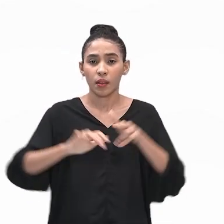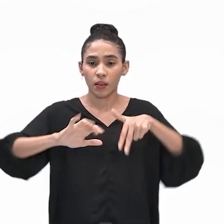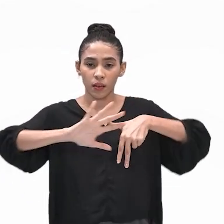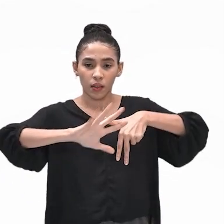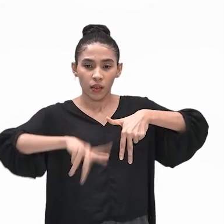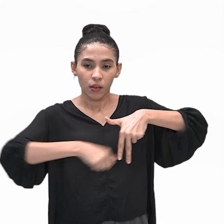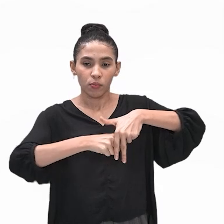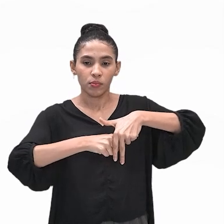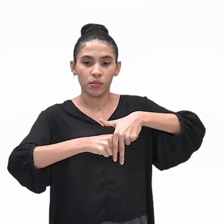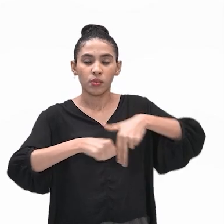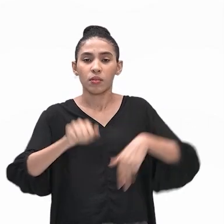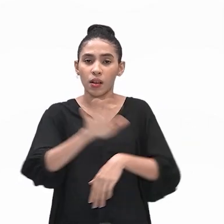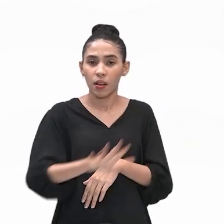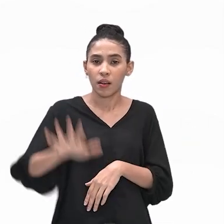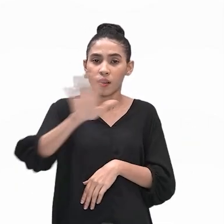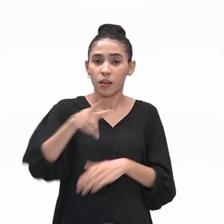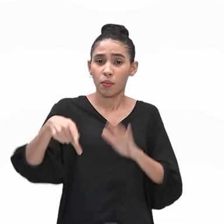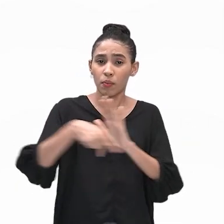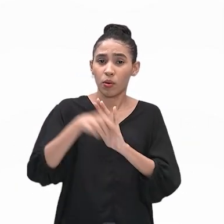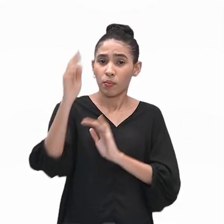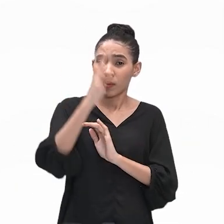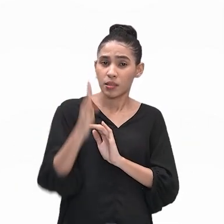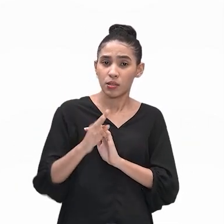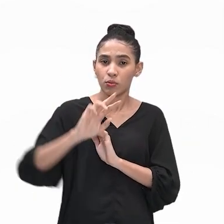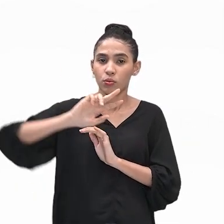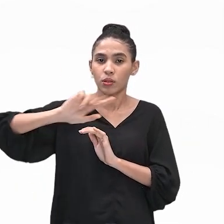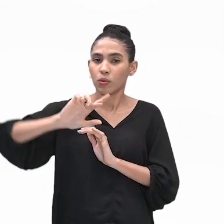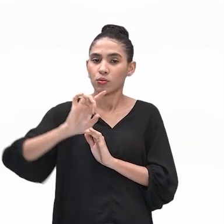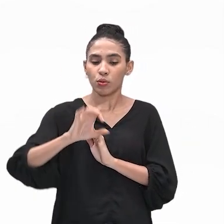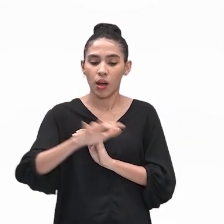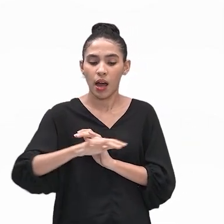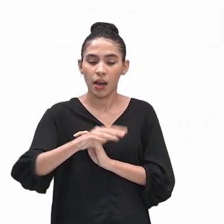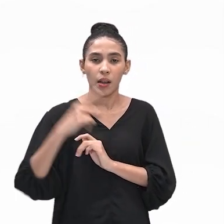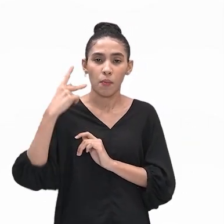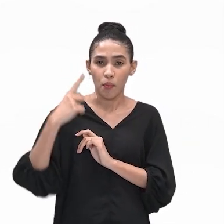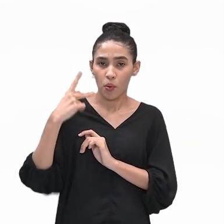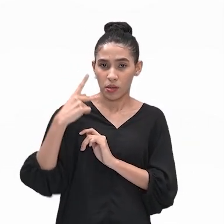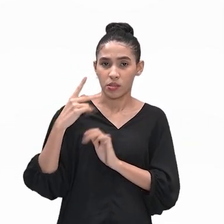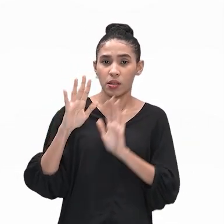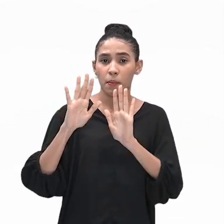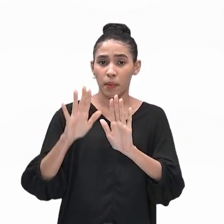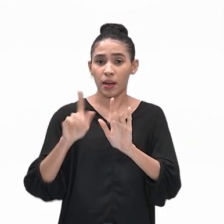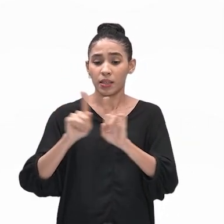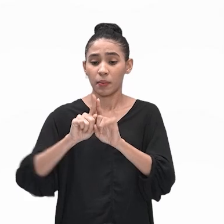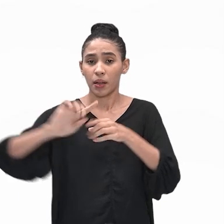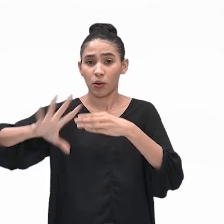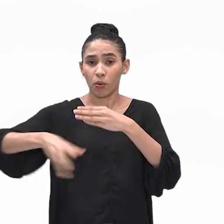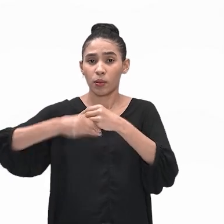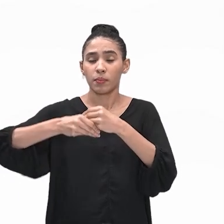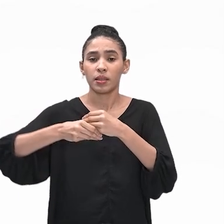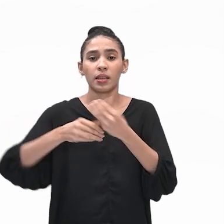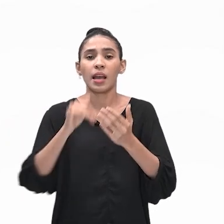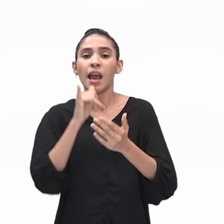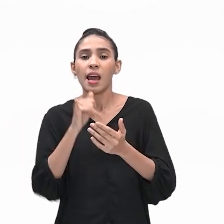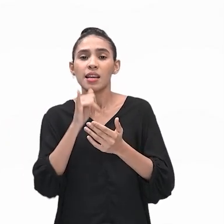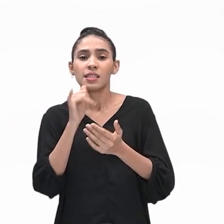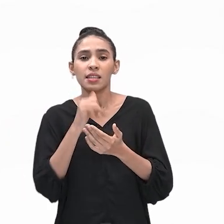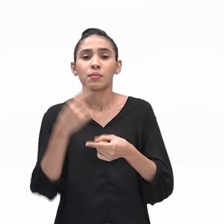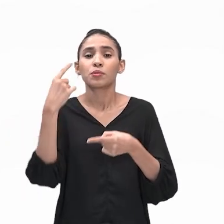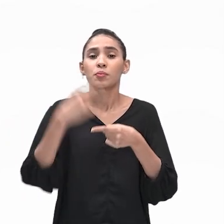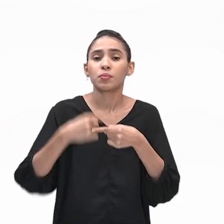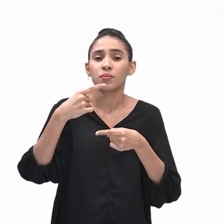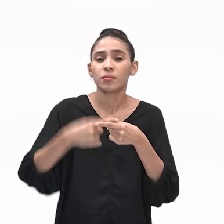problema generalizado no Brasil e não só na política, e, ao mesmo tempo, eu trouxe exemplos mostrando por